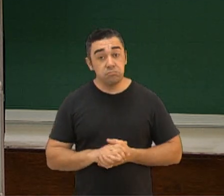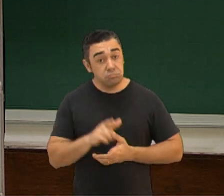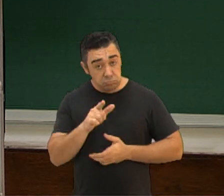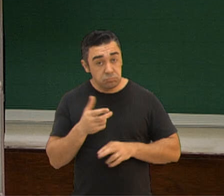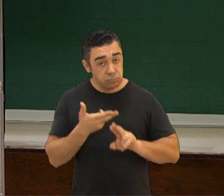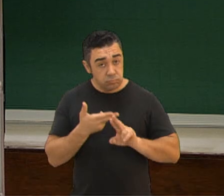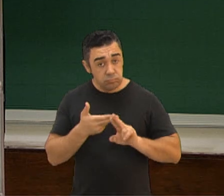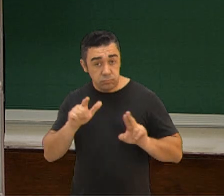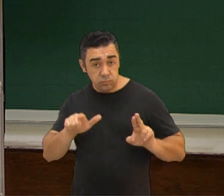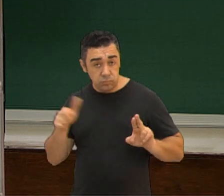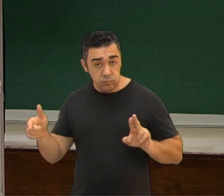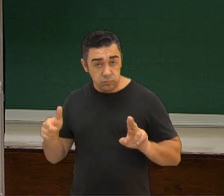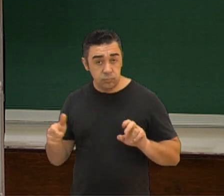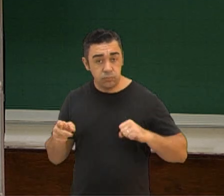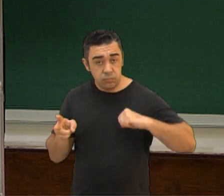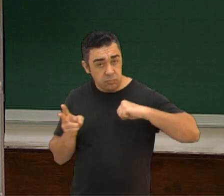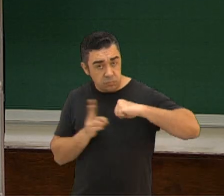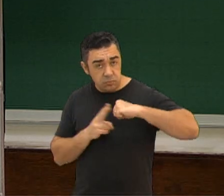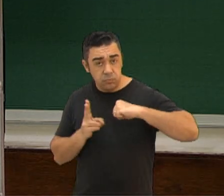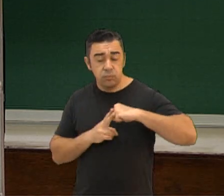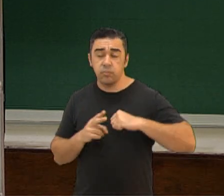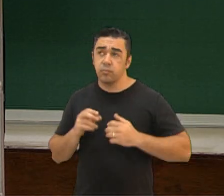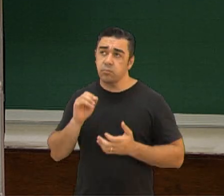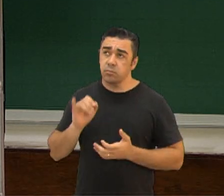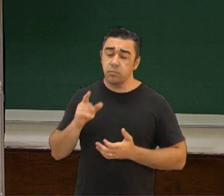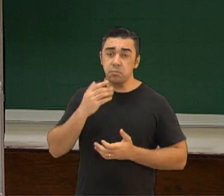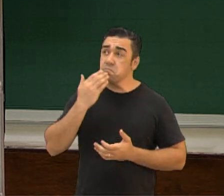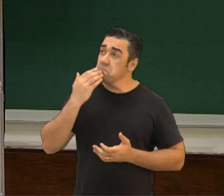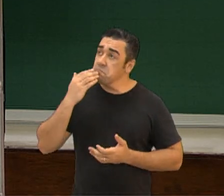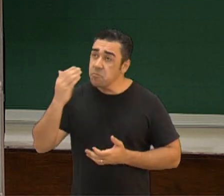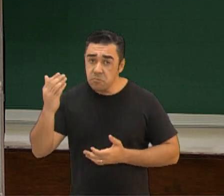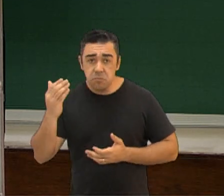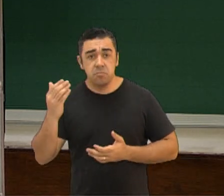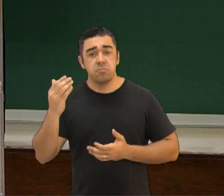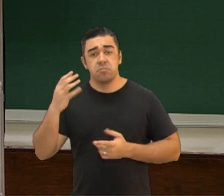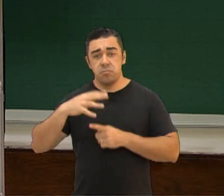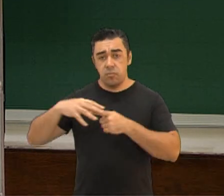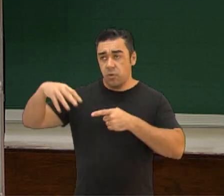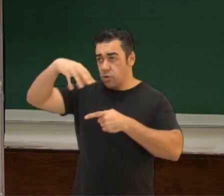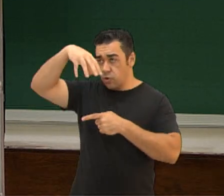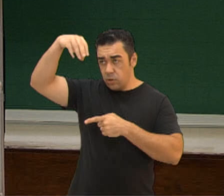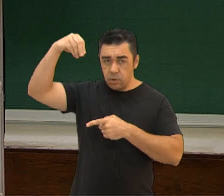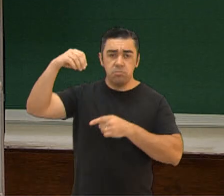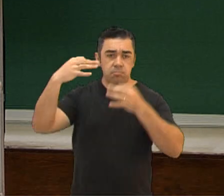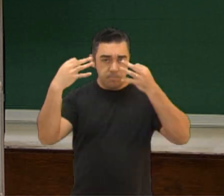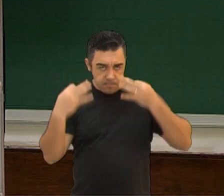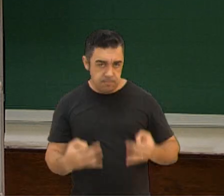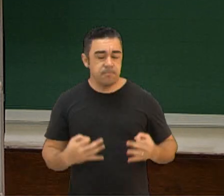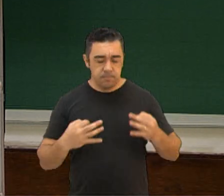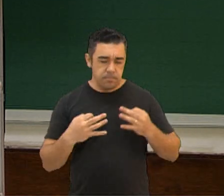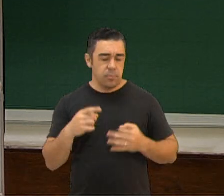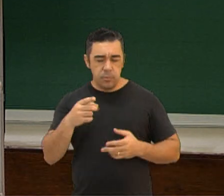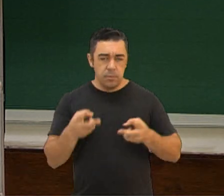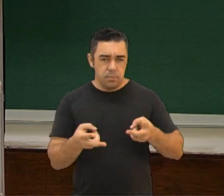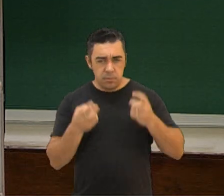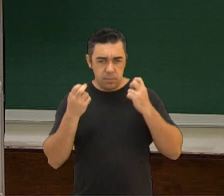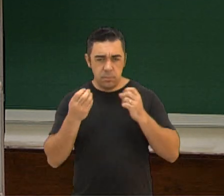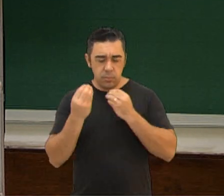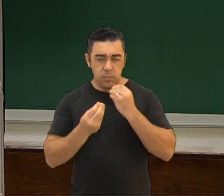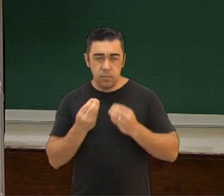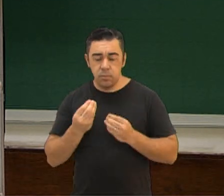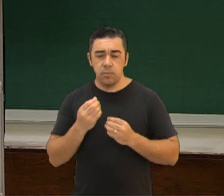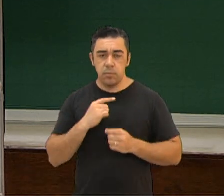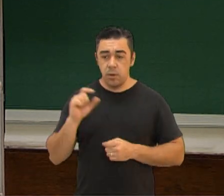outros verbos, né, Aladim solicitou ao gênio, enfim, também está correto, desde que vocês tenham percebido como que se faz ali